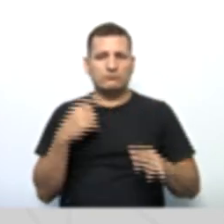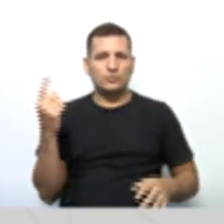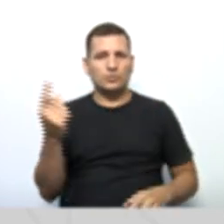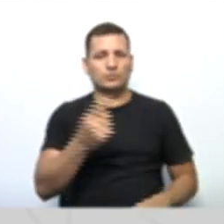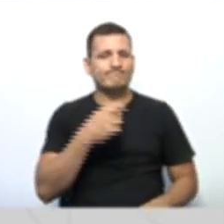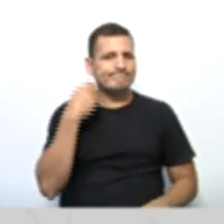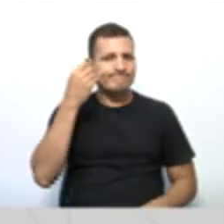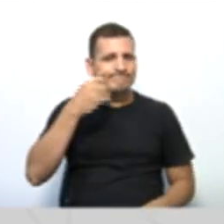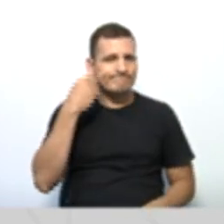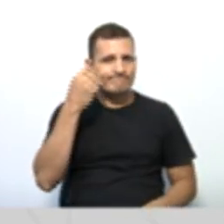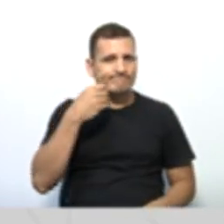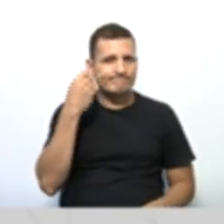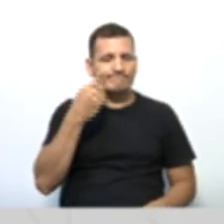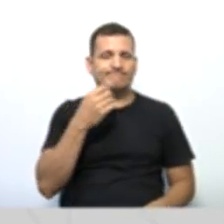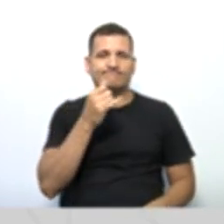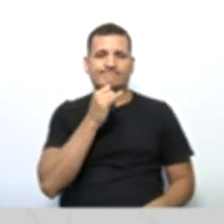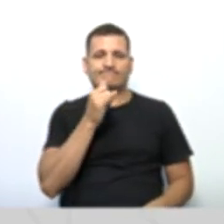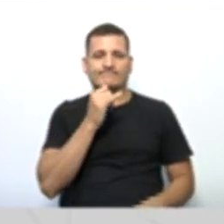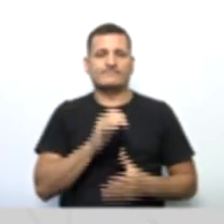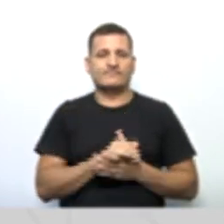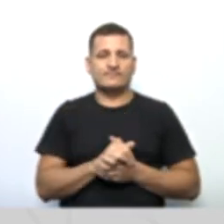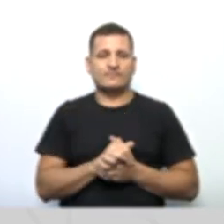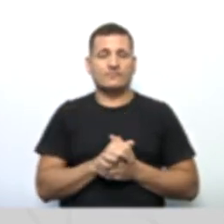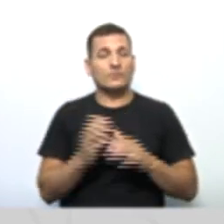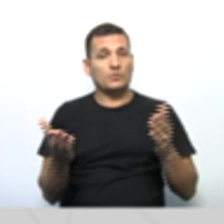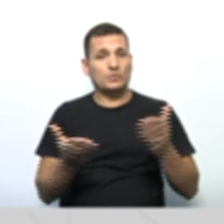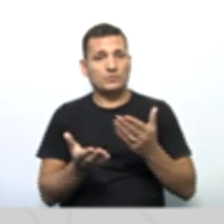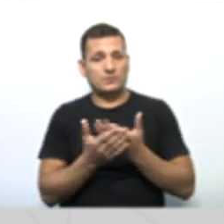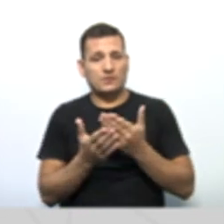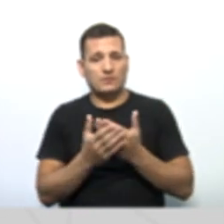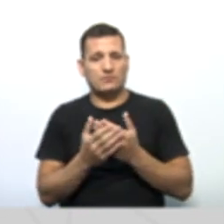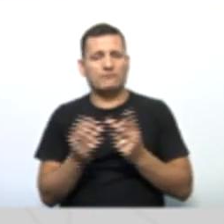Por exemplo, a gente poderia usar como valor, a partir da aula de hoje,